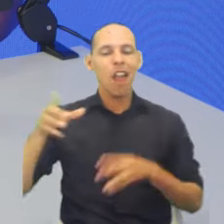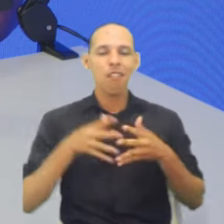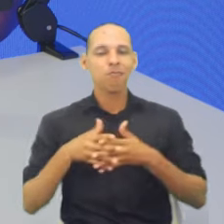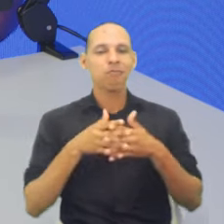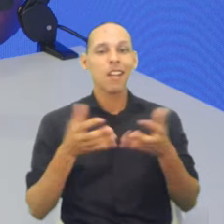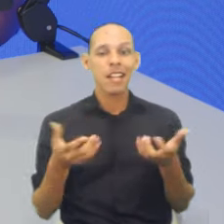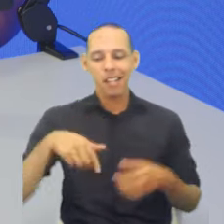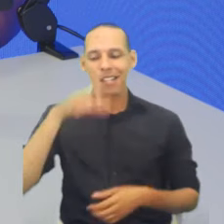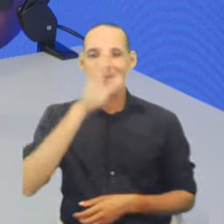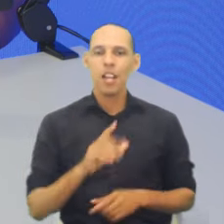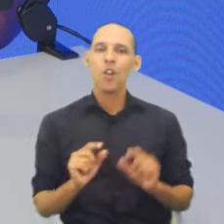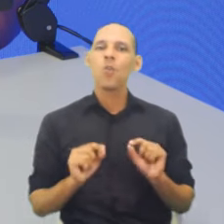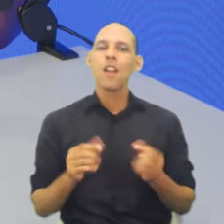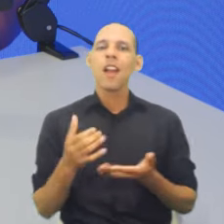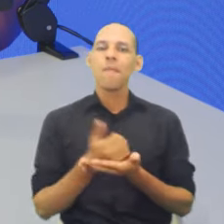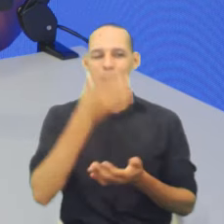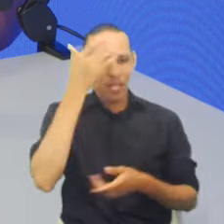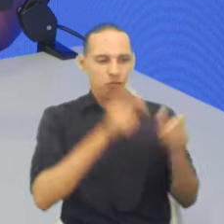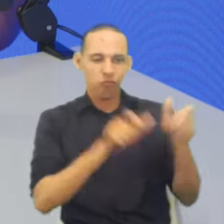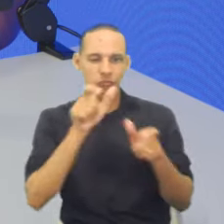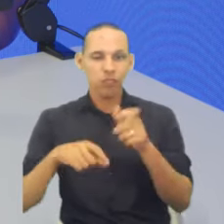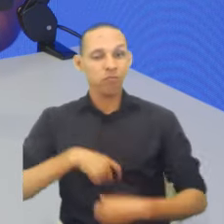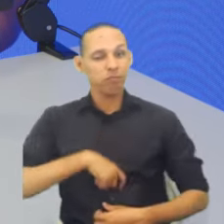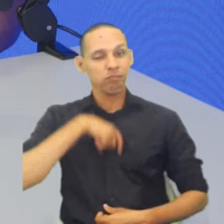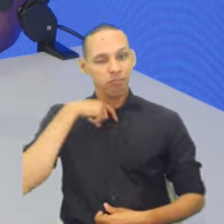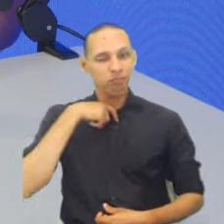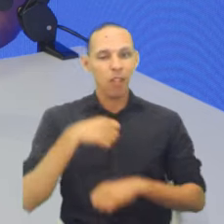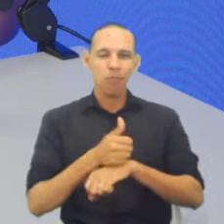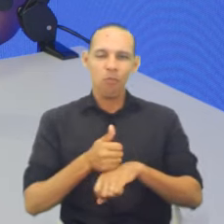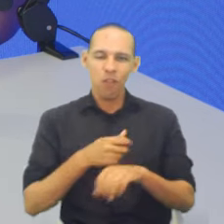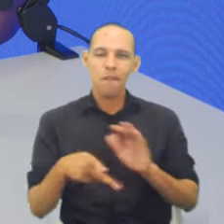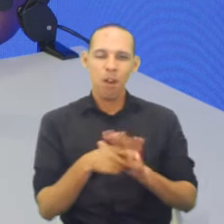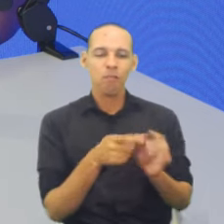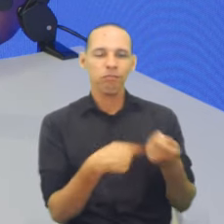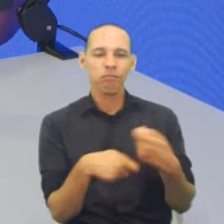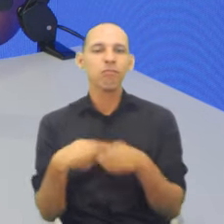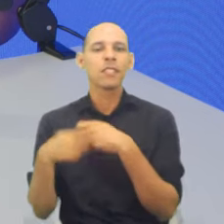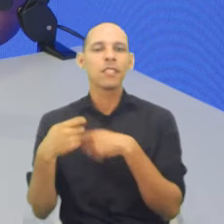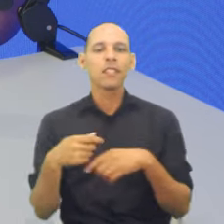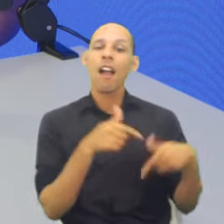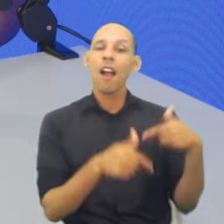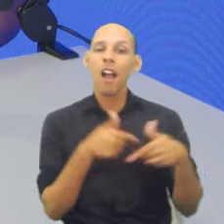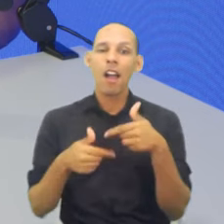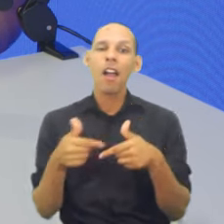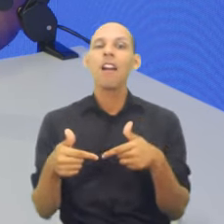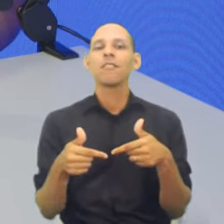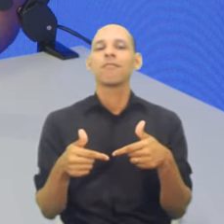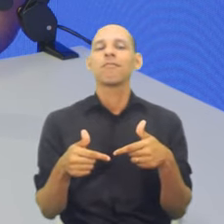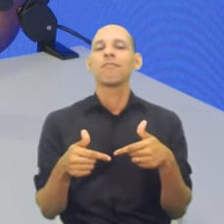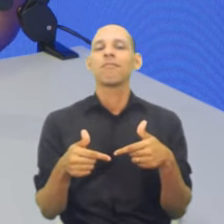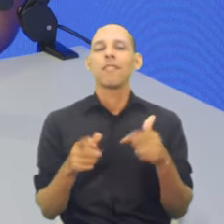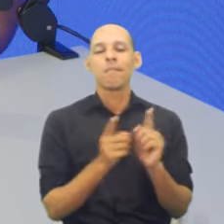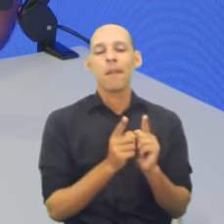que é pegar profissionais executivos e executivas de de mercado para atuar em pequenas e médias e nos ajudar